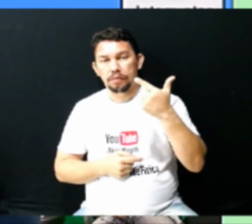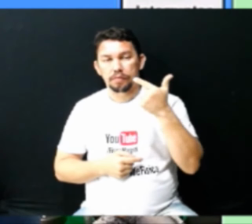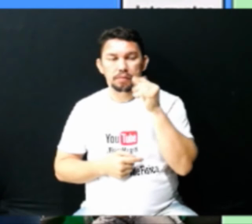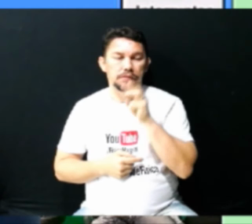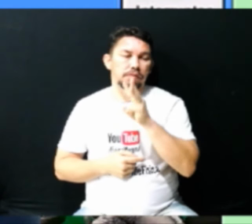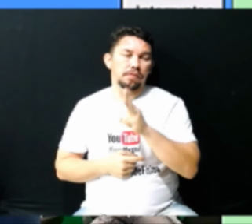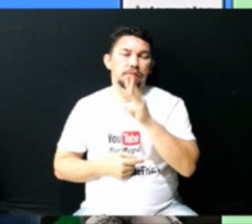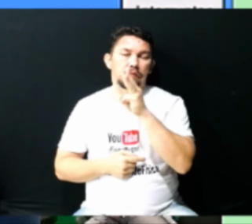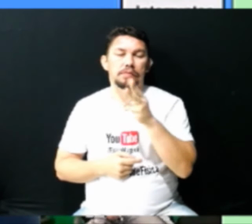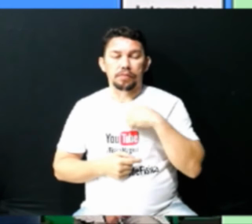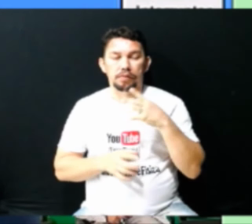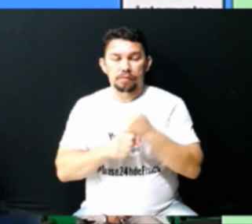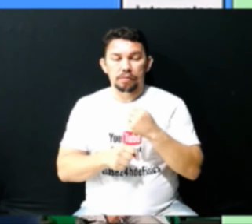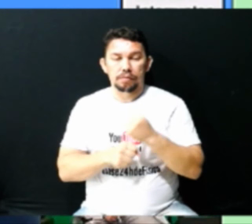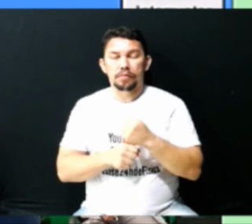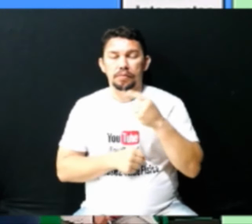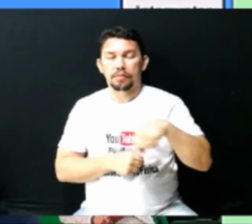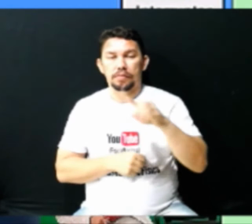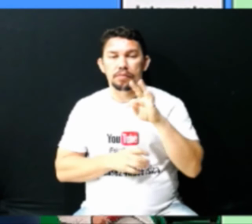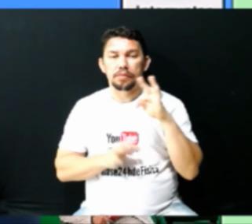volta a ter a tensão da fonte se